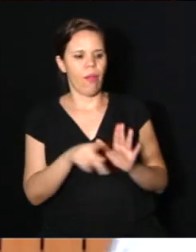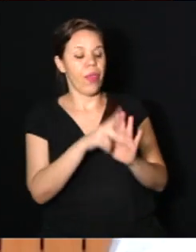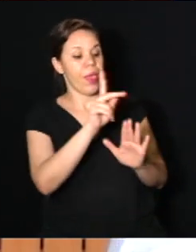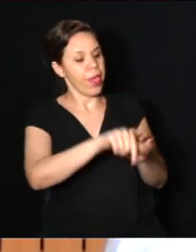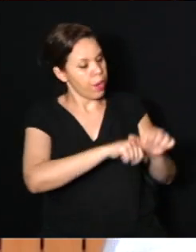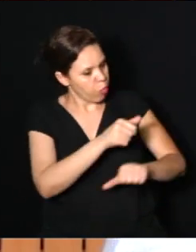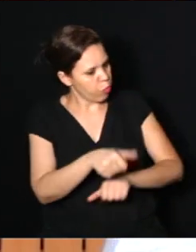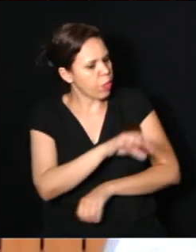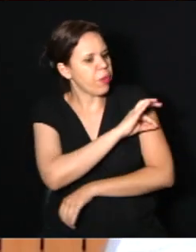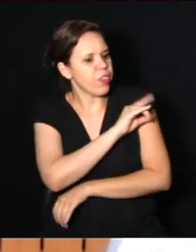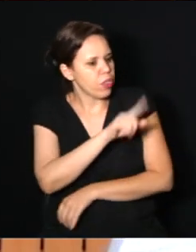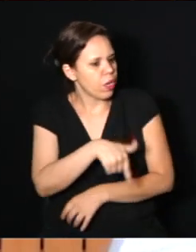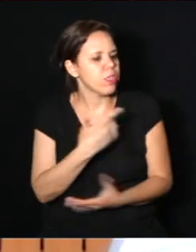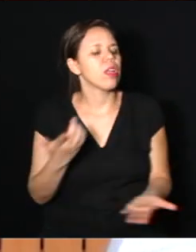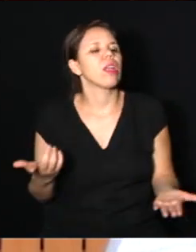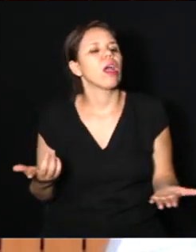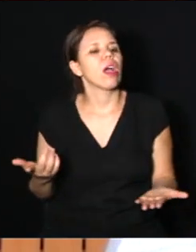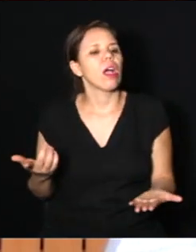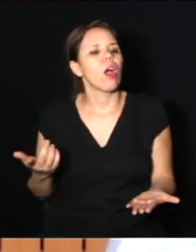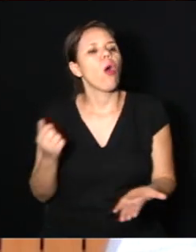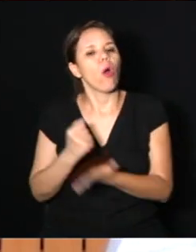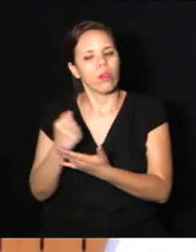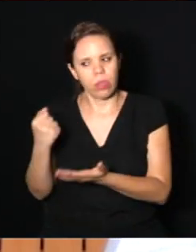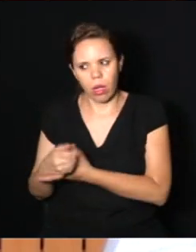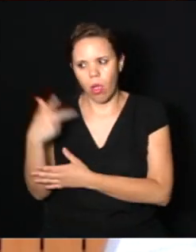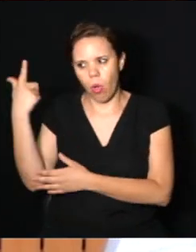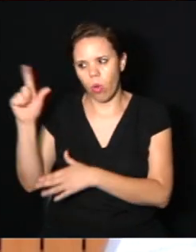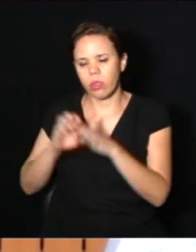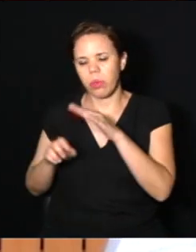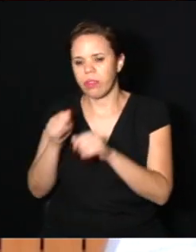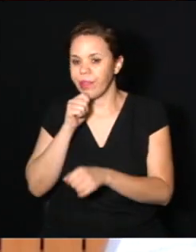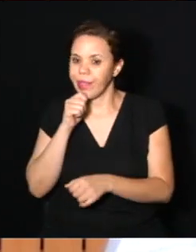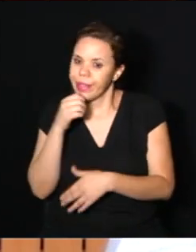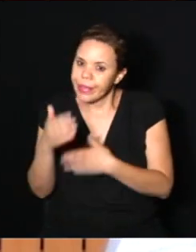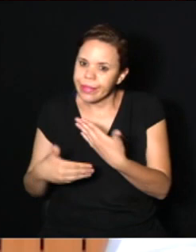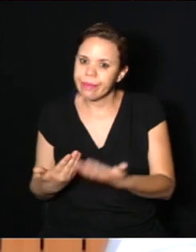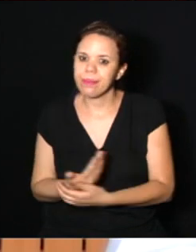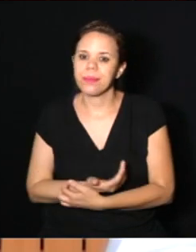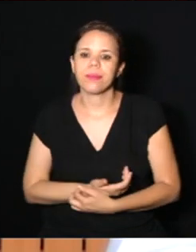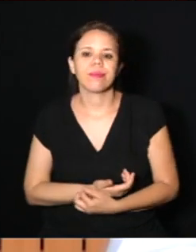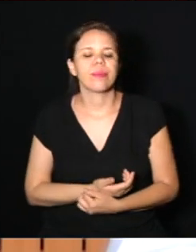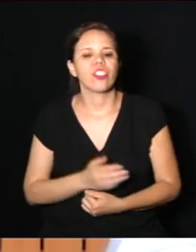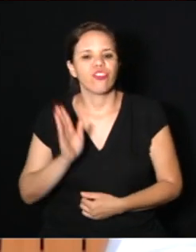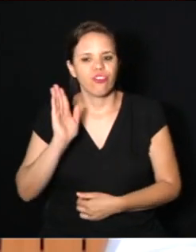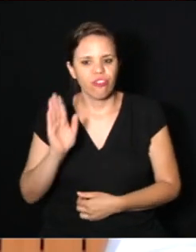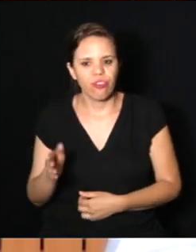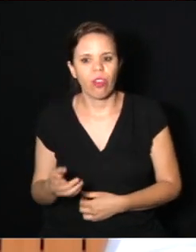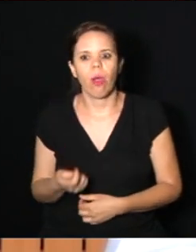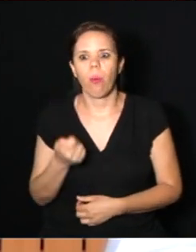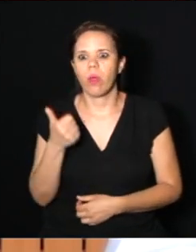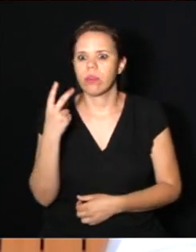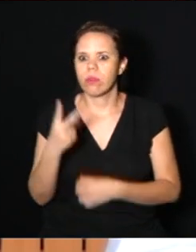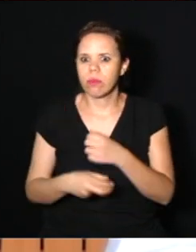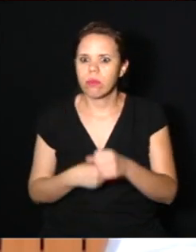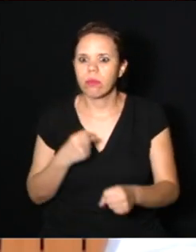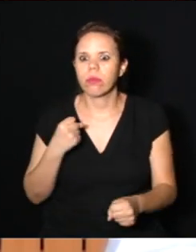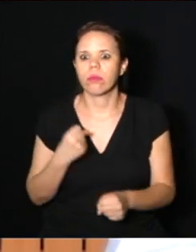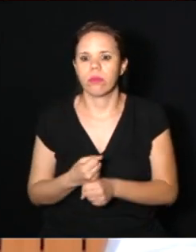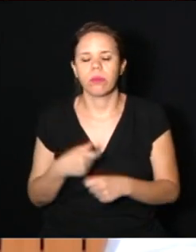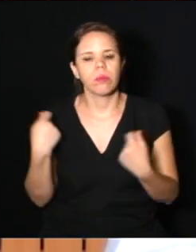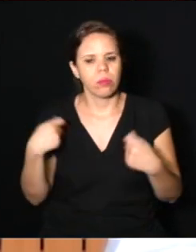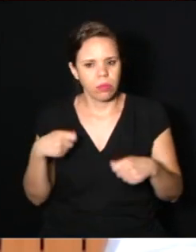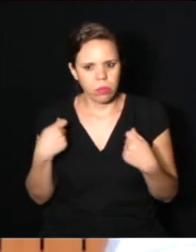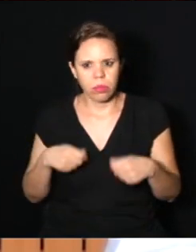eles eram formalmente contratados pela Vitale. E essa situação já se estende há quase 2 anos e precisa